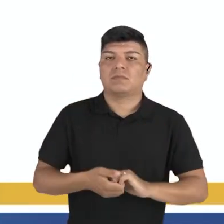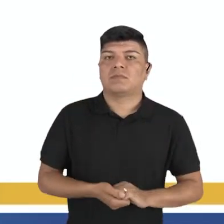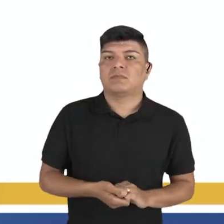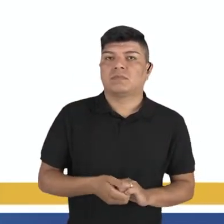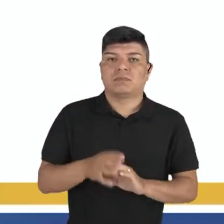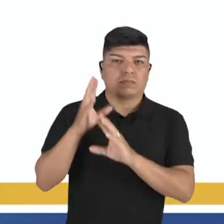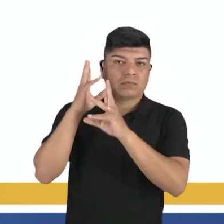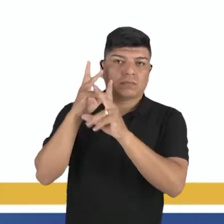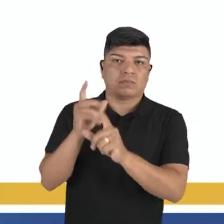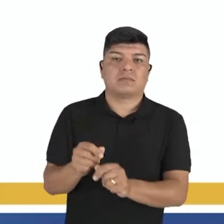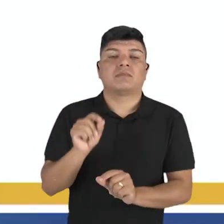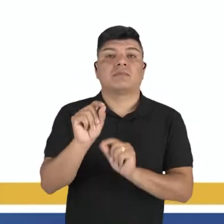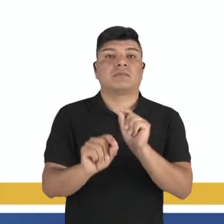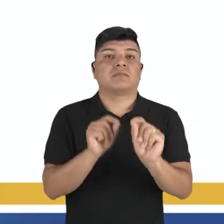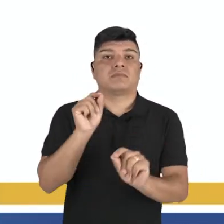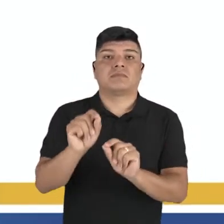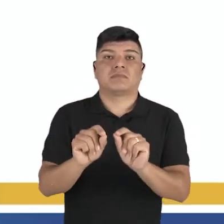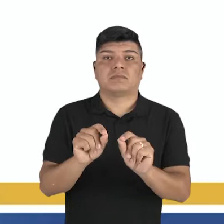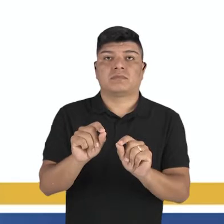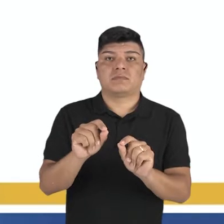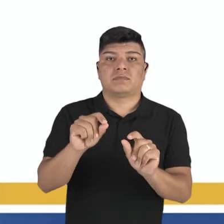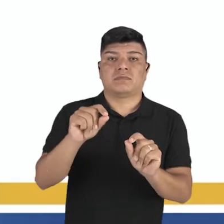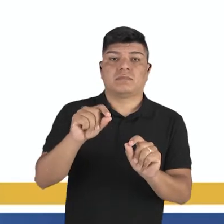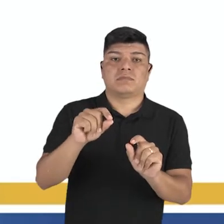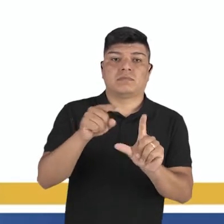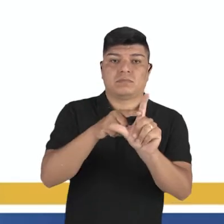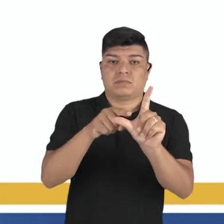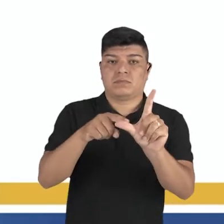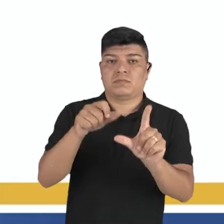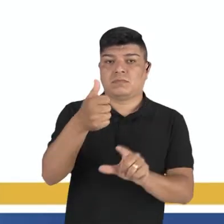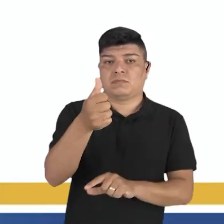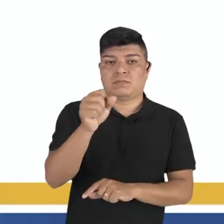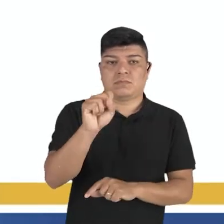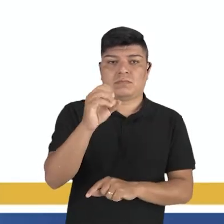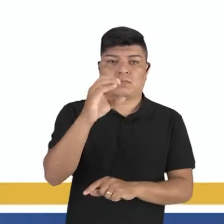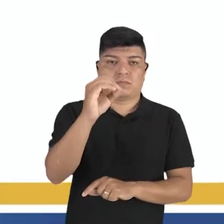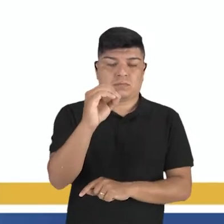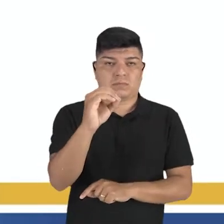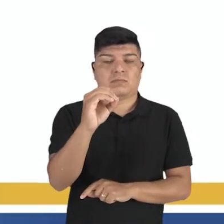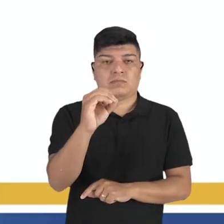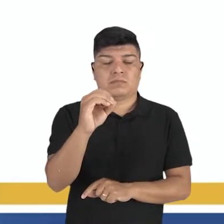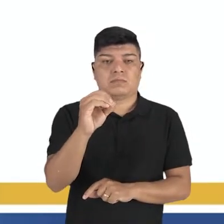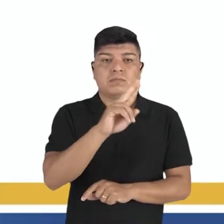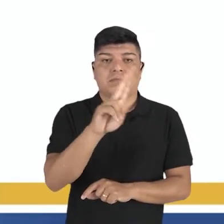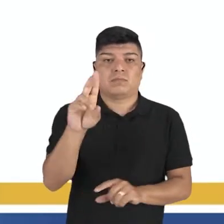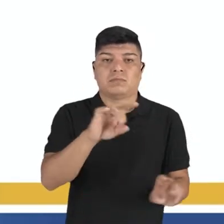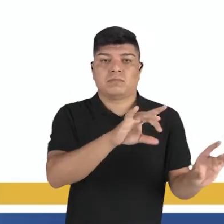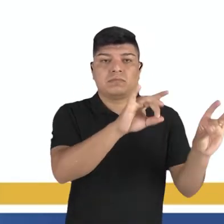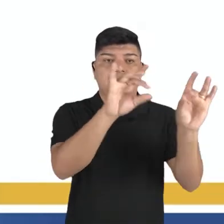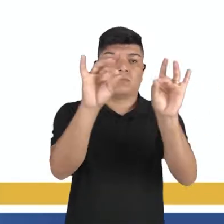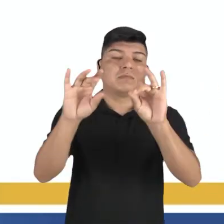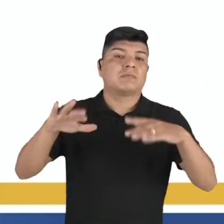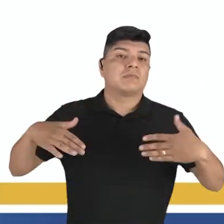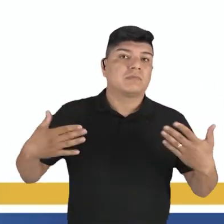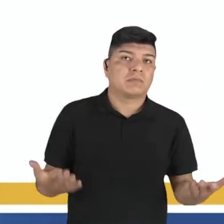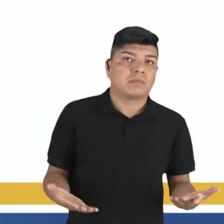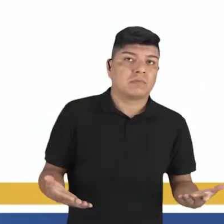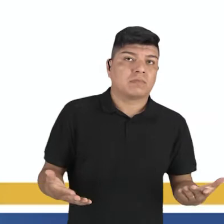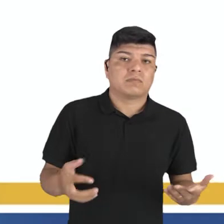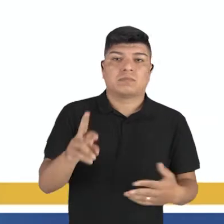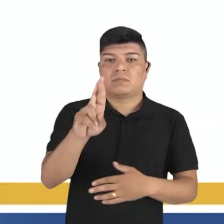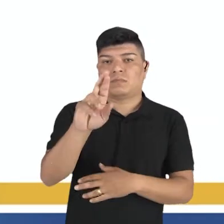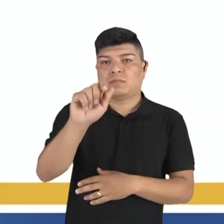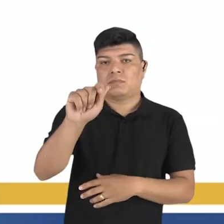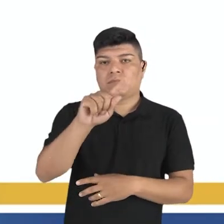eu vou lembrar que o meu ângulo de 180 graus, ele leva um nome especial. Ele é aqueles que nós chamamos de ângulo